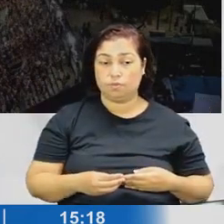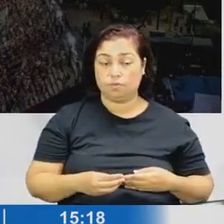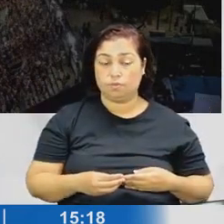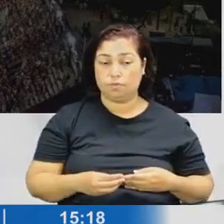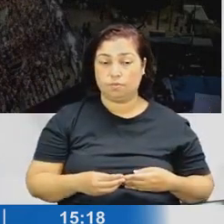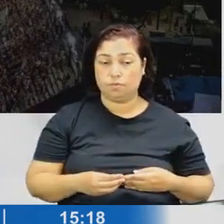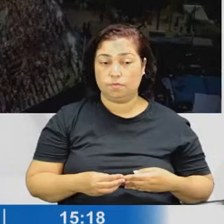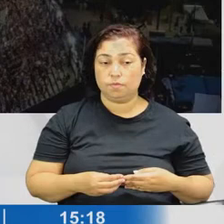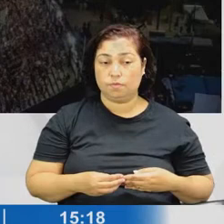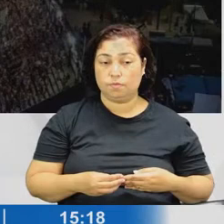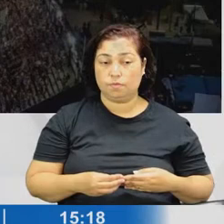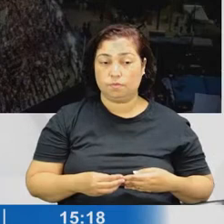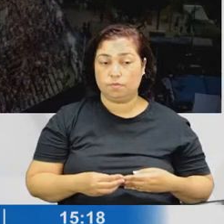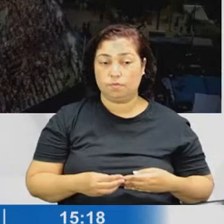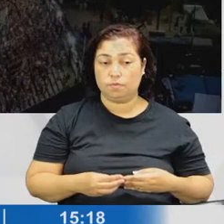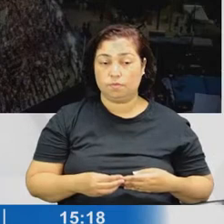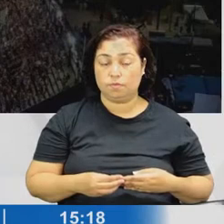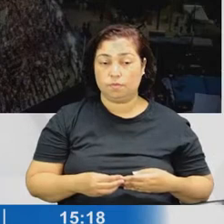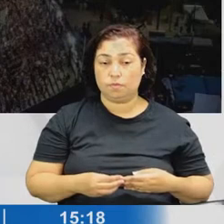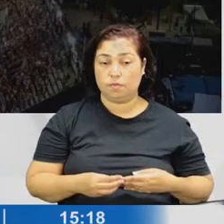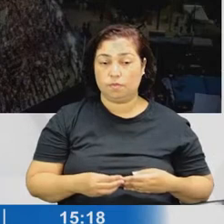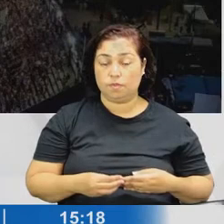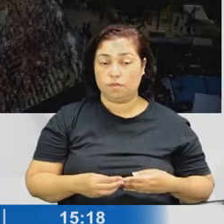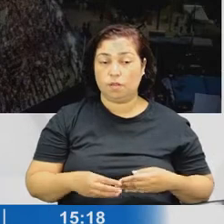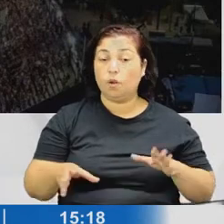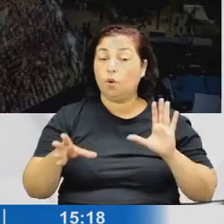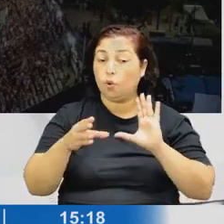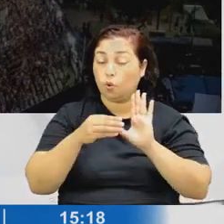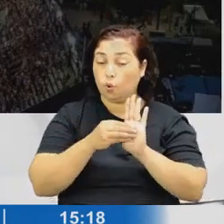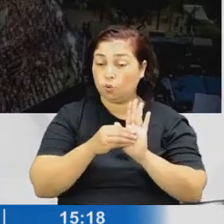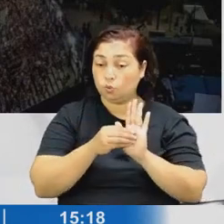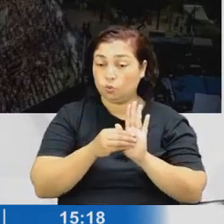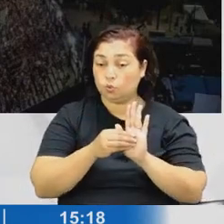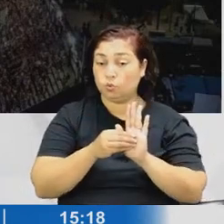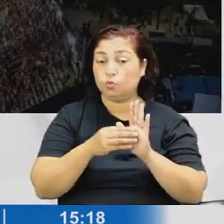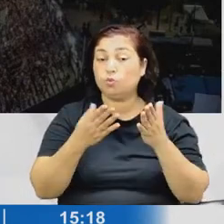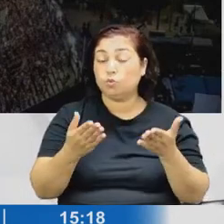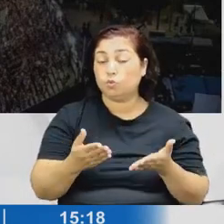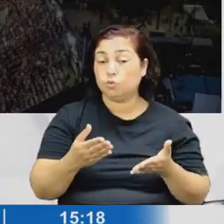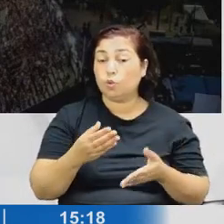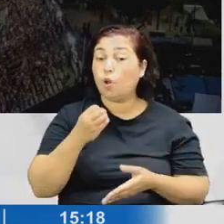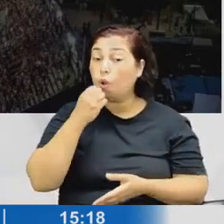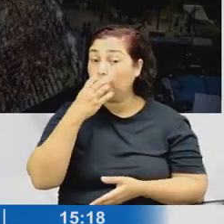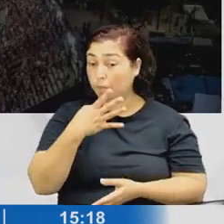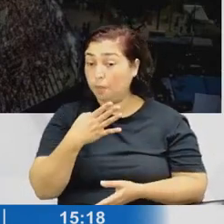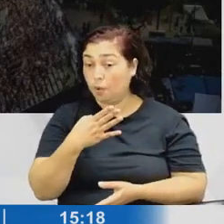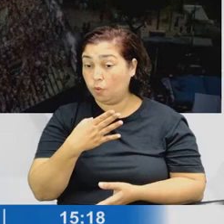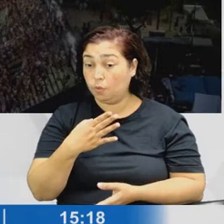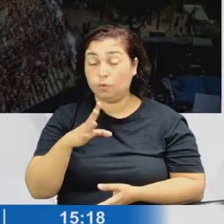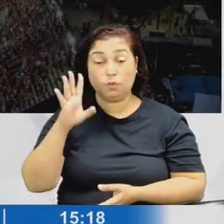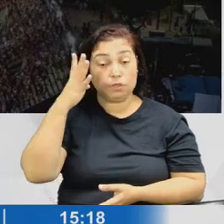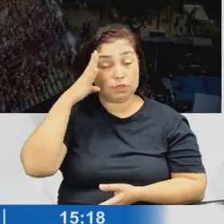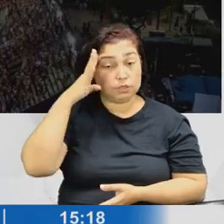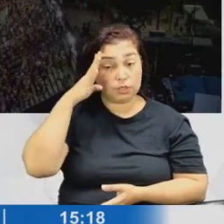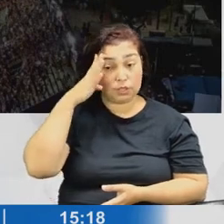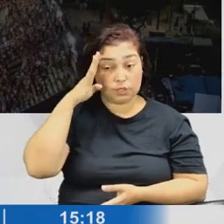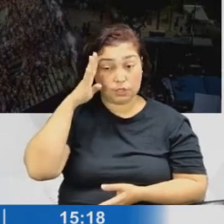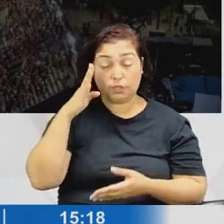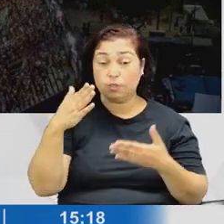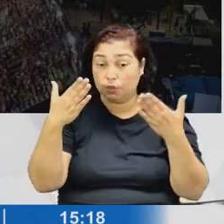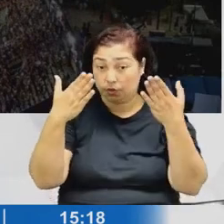a variação de formato de conteúdo então isso aqui eu acho uma analogia muito legal para entender aquela parte da